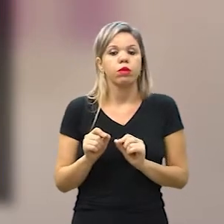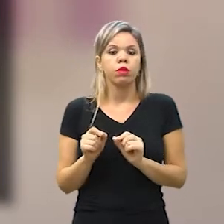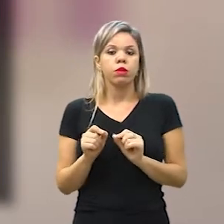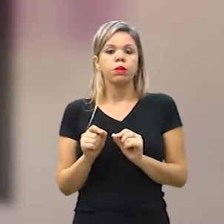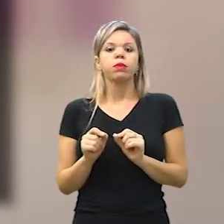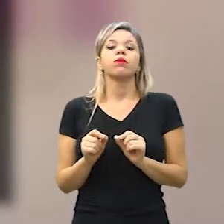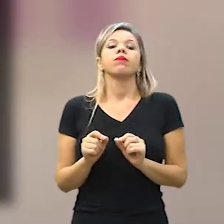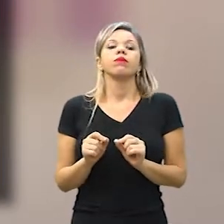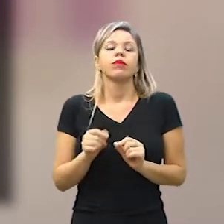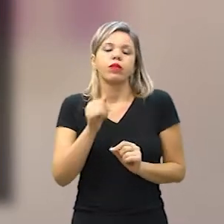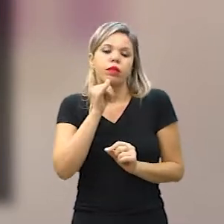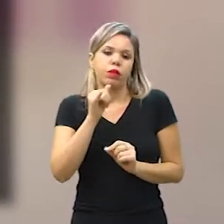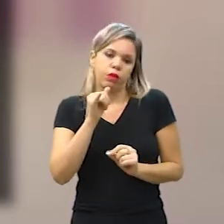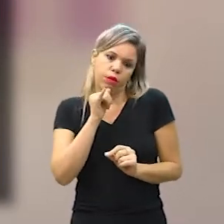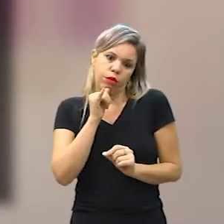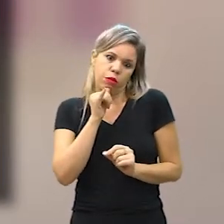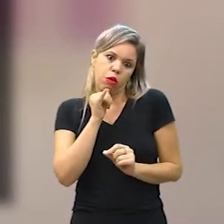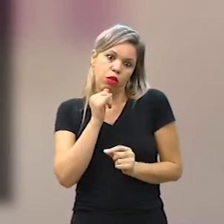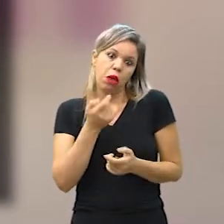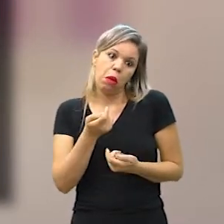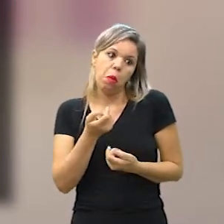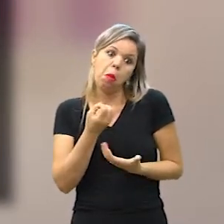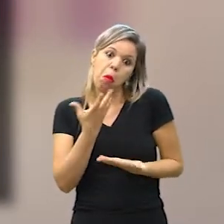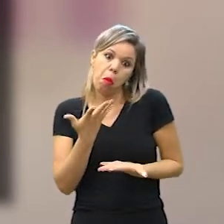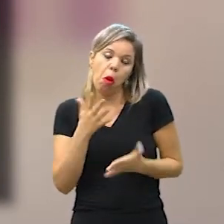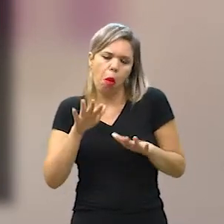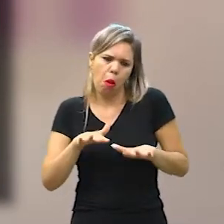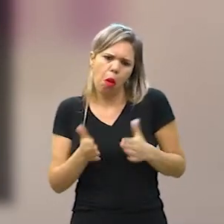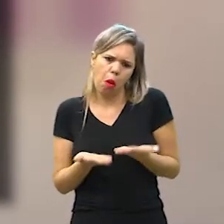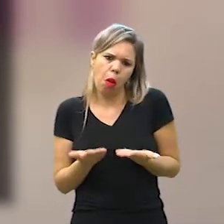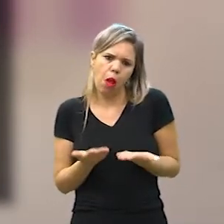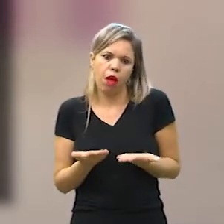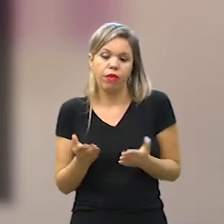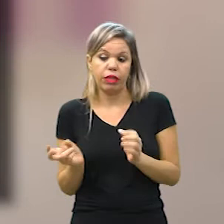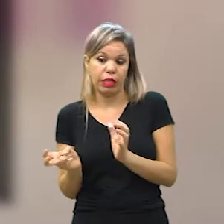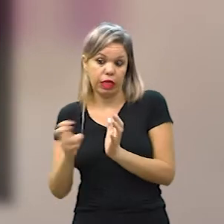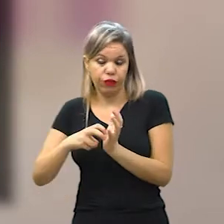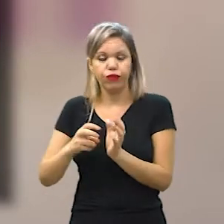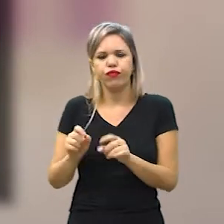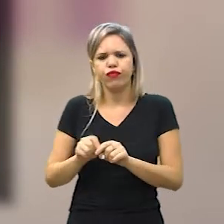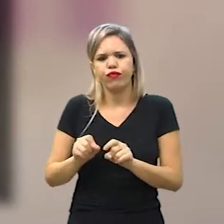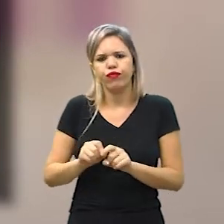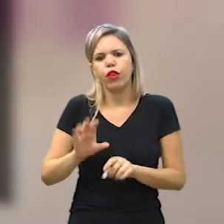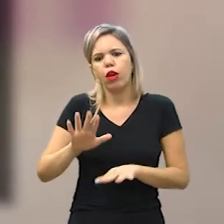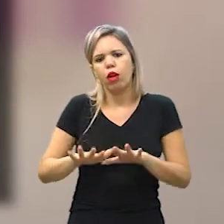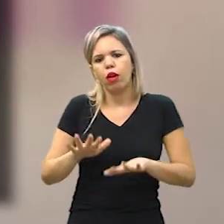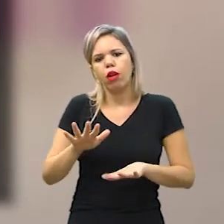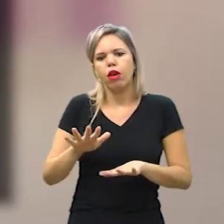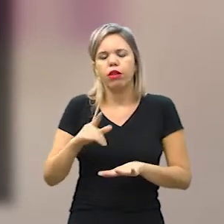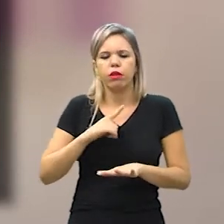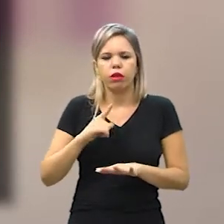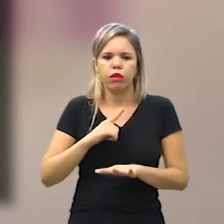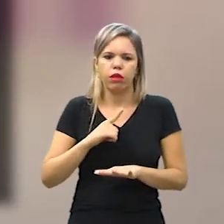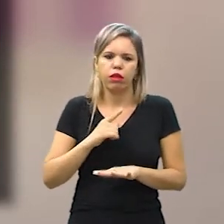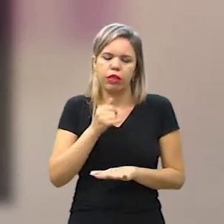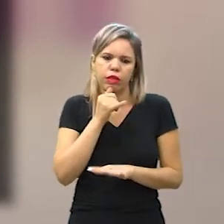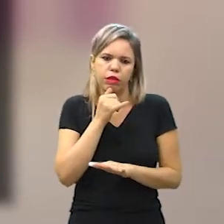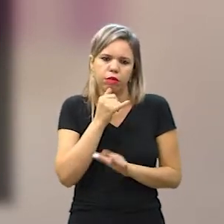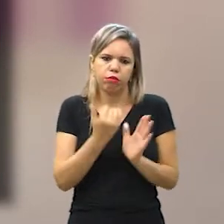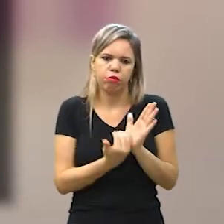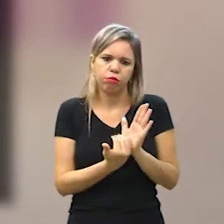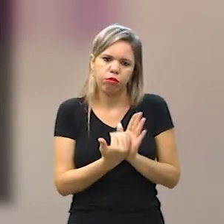pode ser de evolução benigna, quando ela é desencadeada por um vírus. Geralmente, ela tem uma